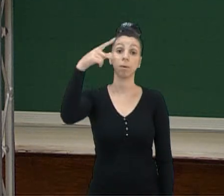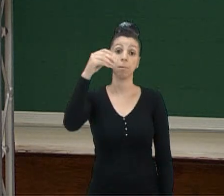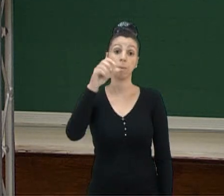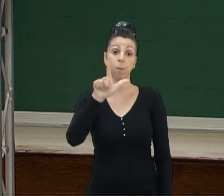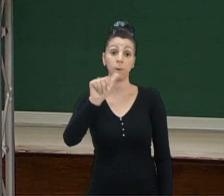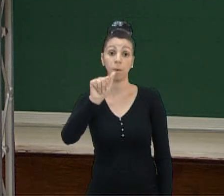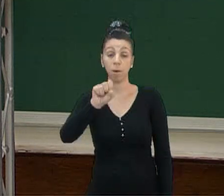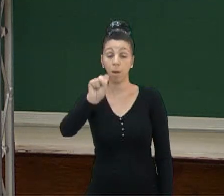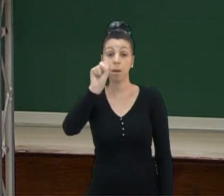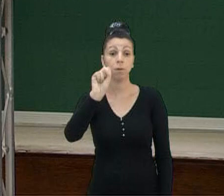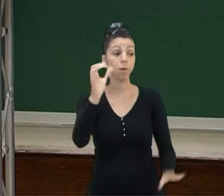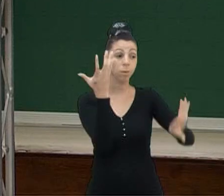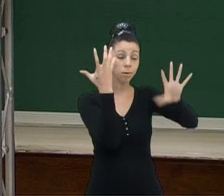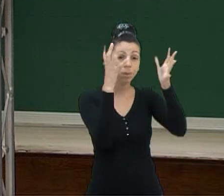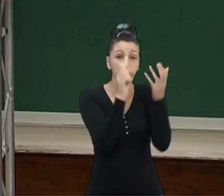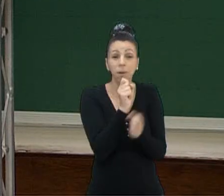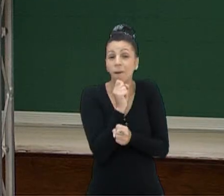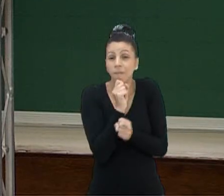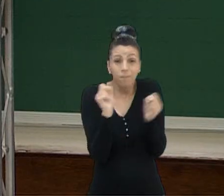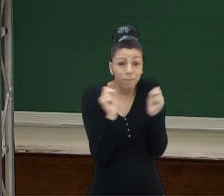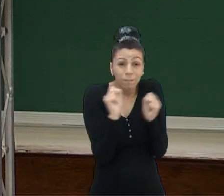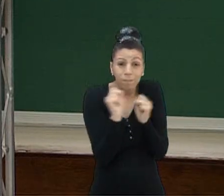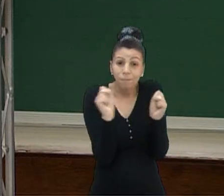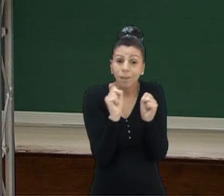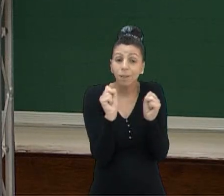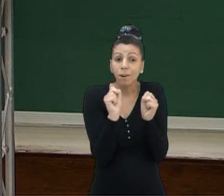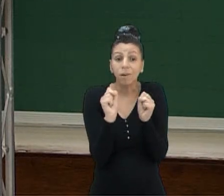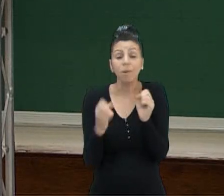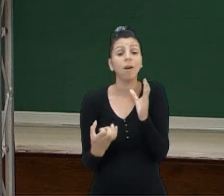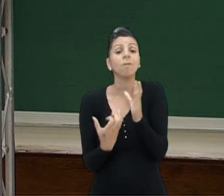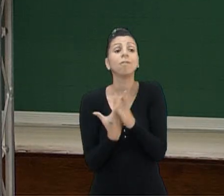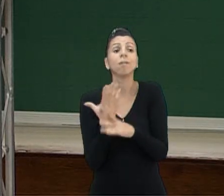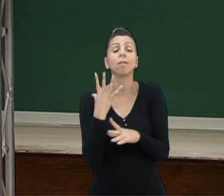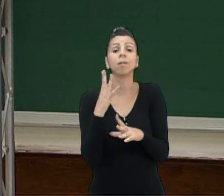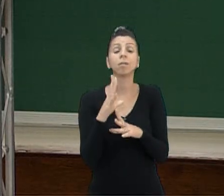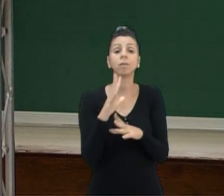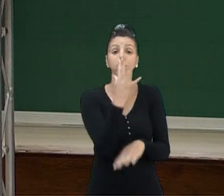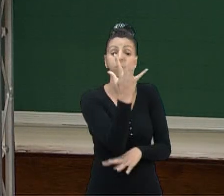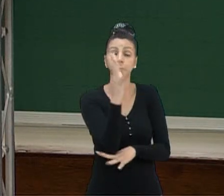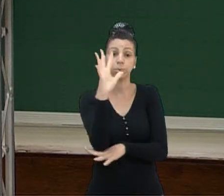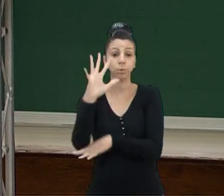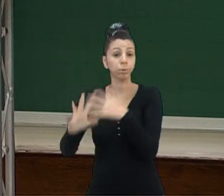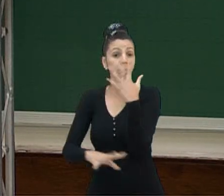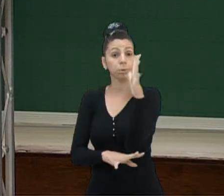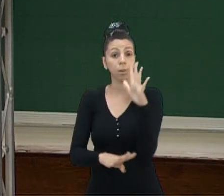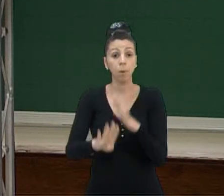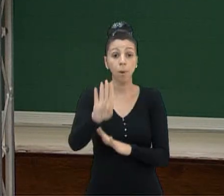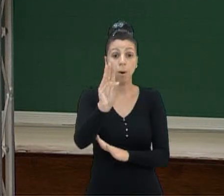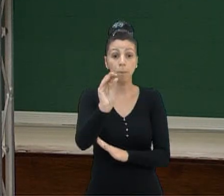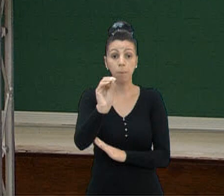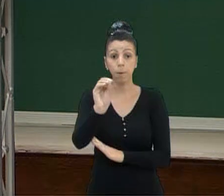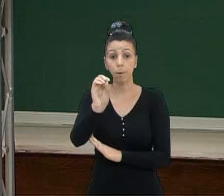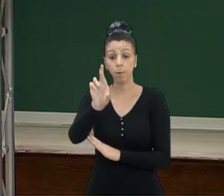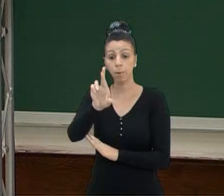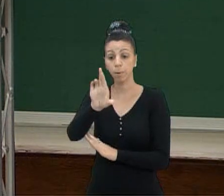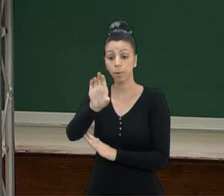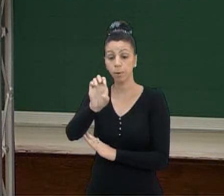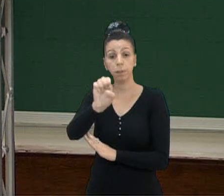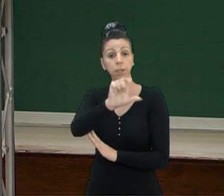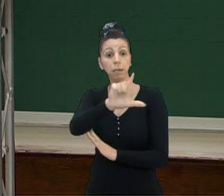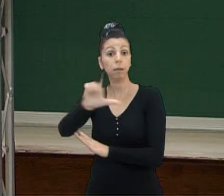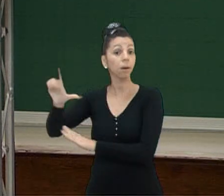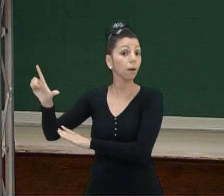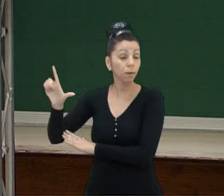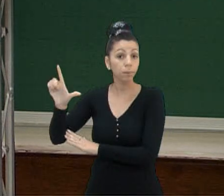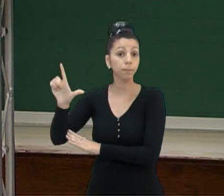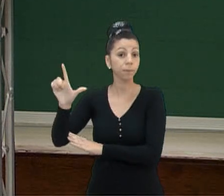frio, dos climas frios e polares, com a formação de floresta boreal ali, na porção onde não é